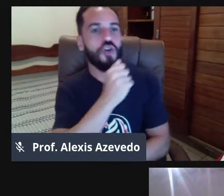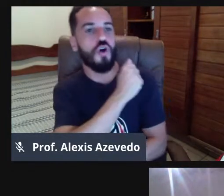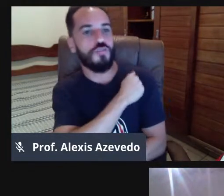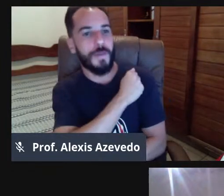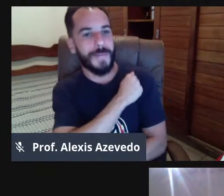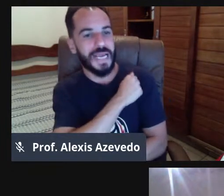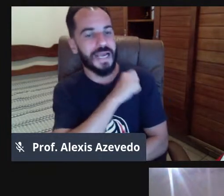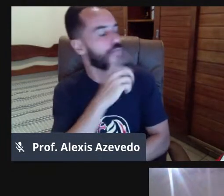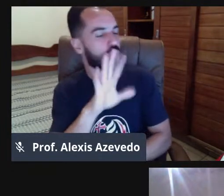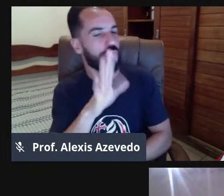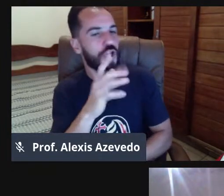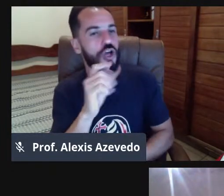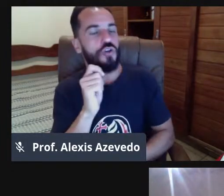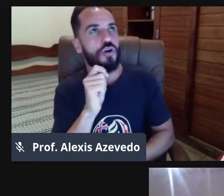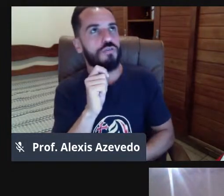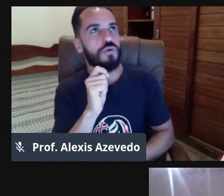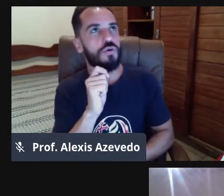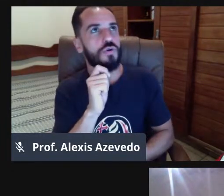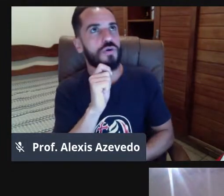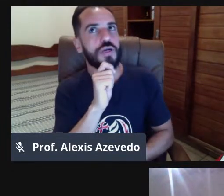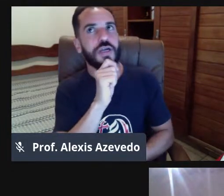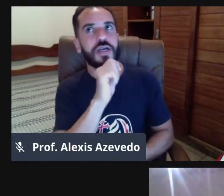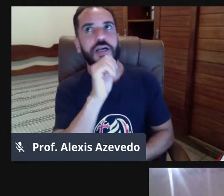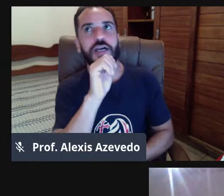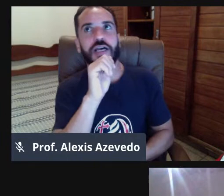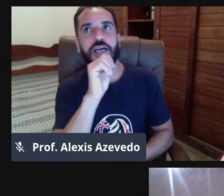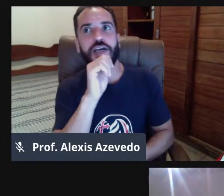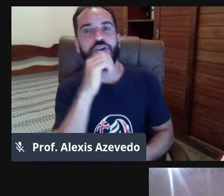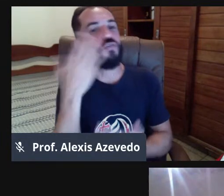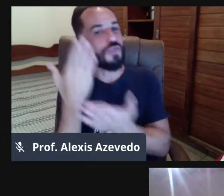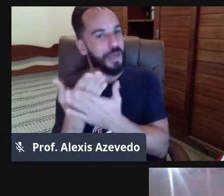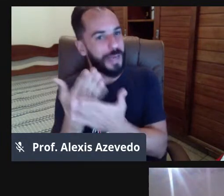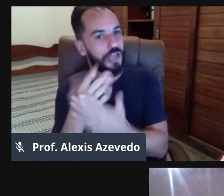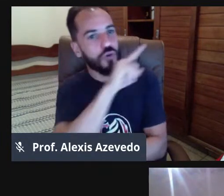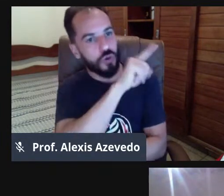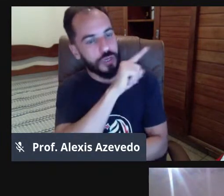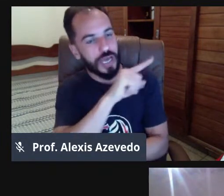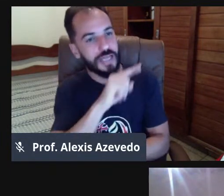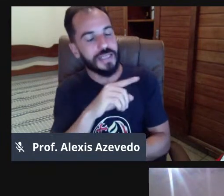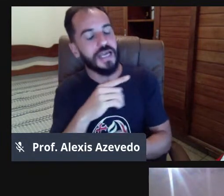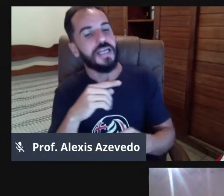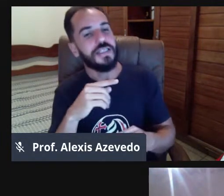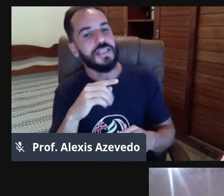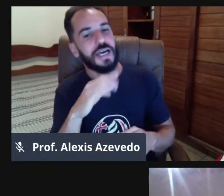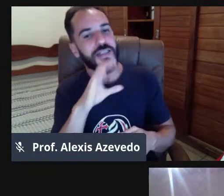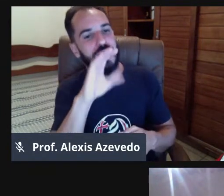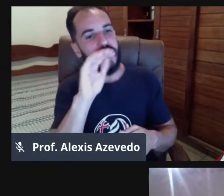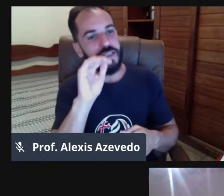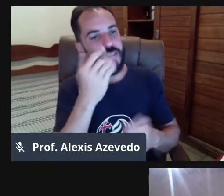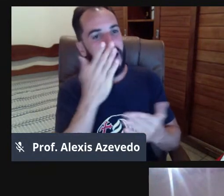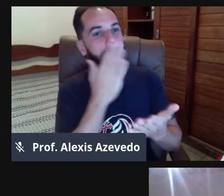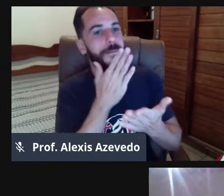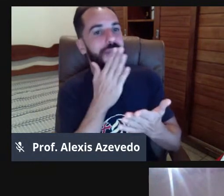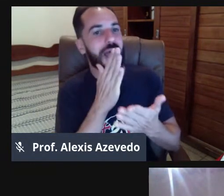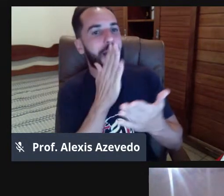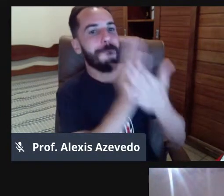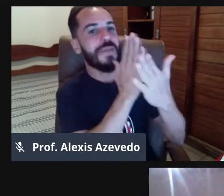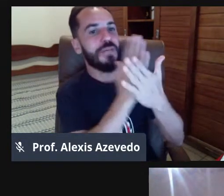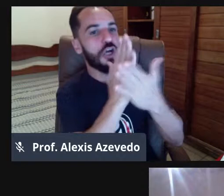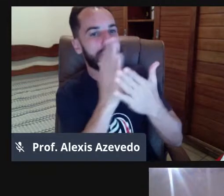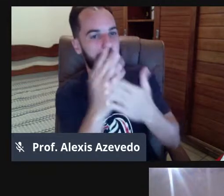mais tempo na escola, ele estava na FAI, ele voltou, mas ambos, o